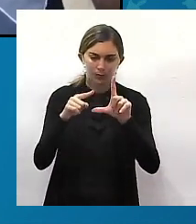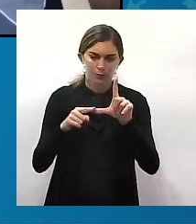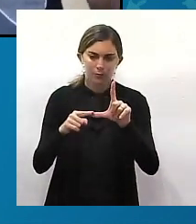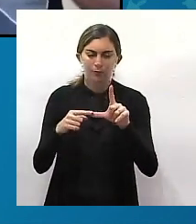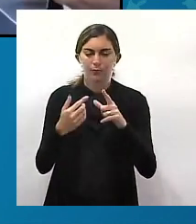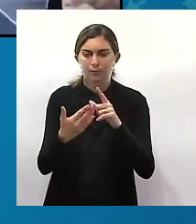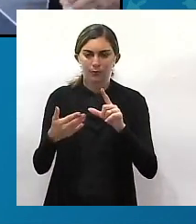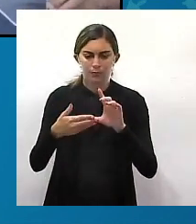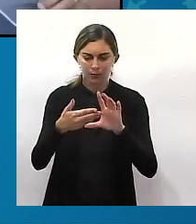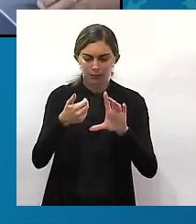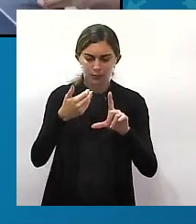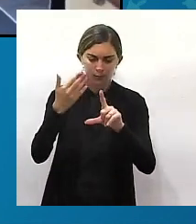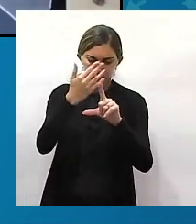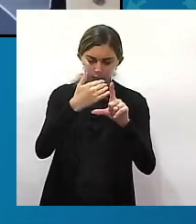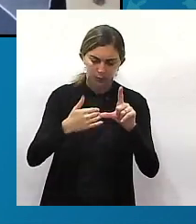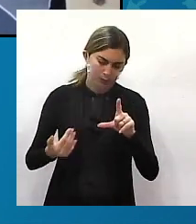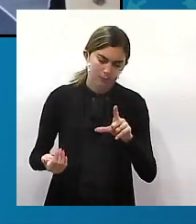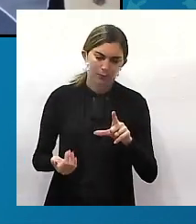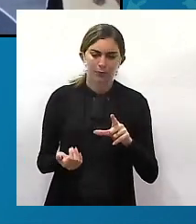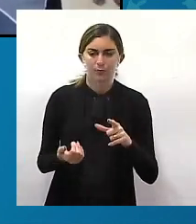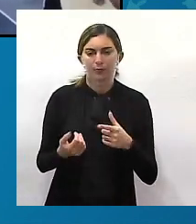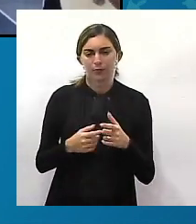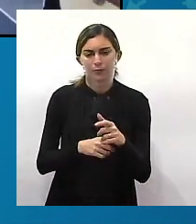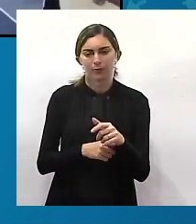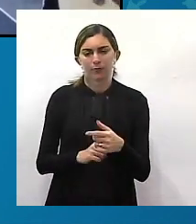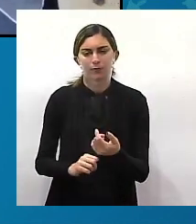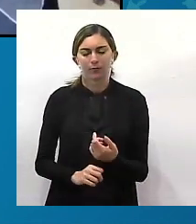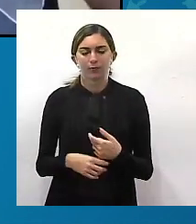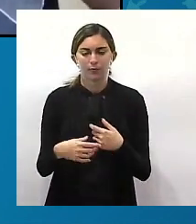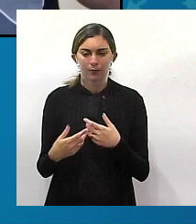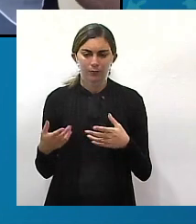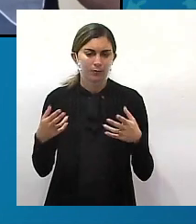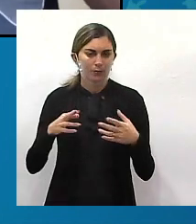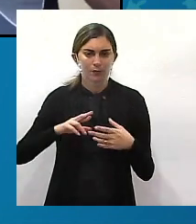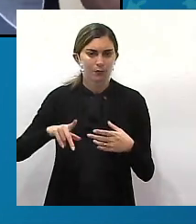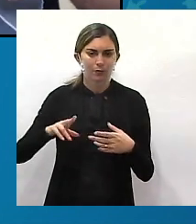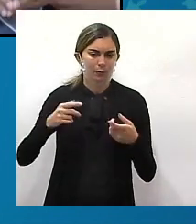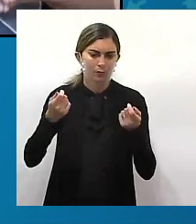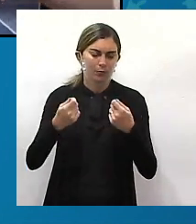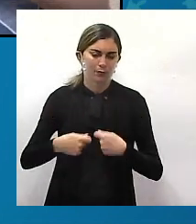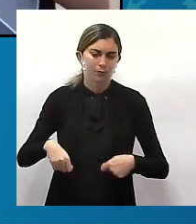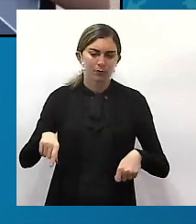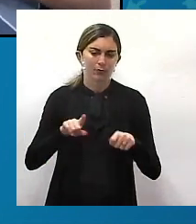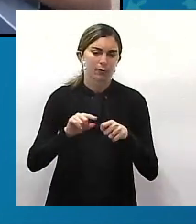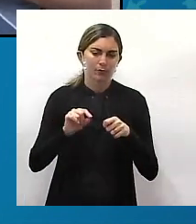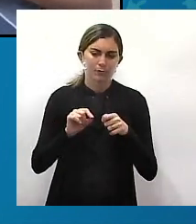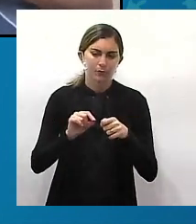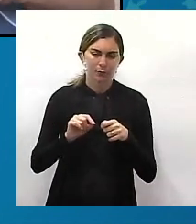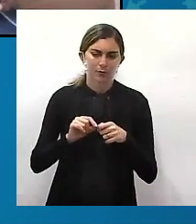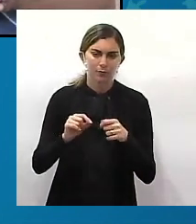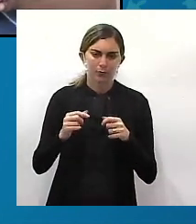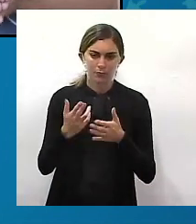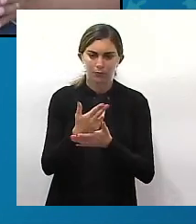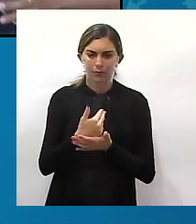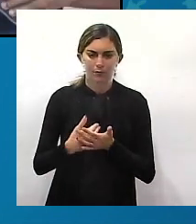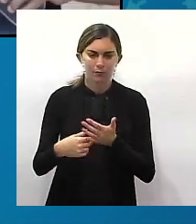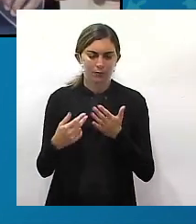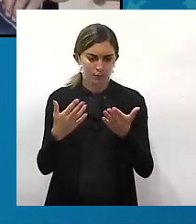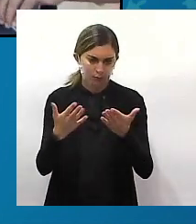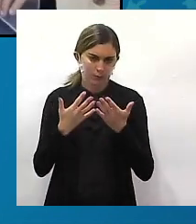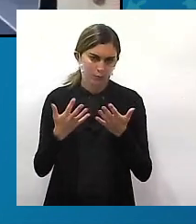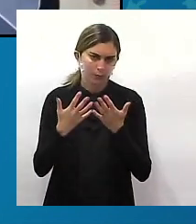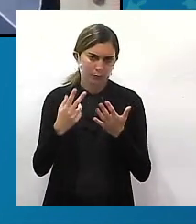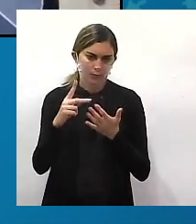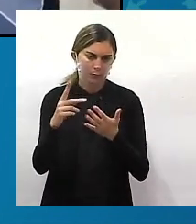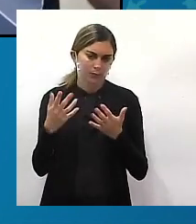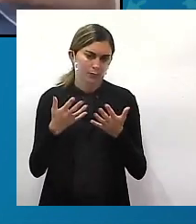as partes que são desconsideradas, as partes que não são necessárias para formar aquela figura que você quer. Então vejam